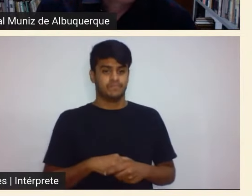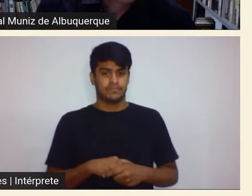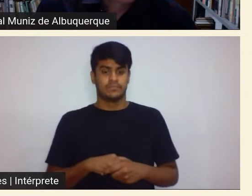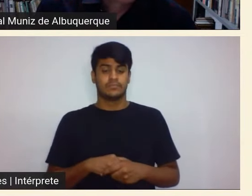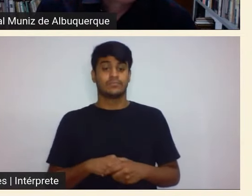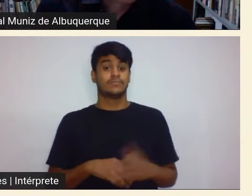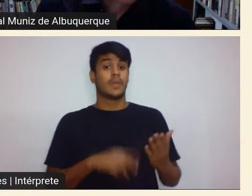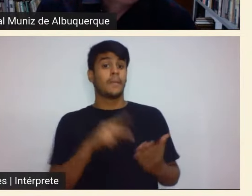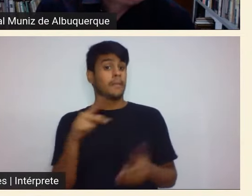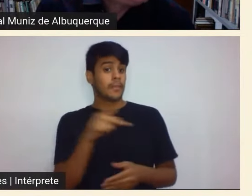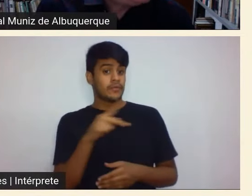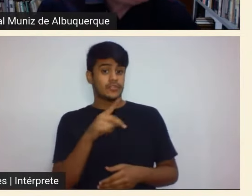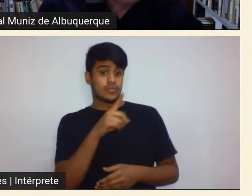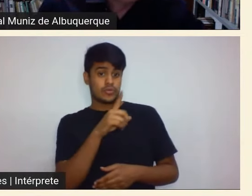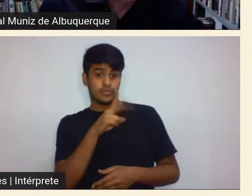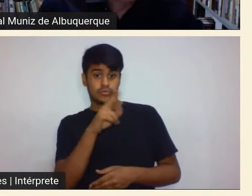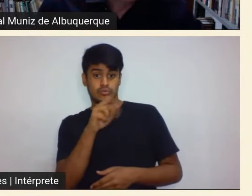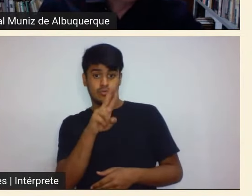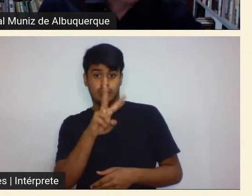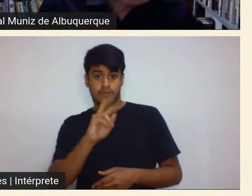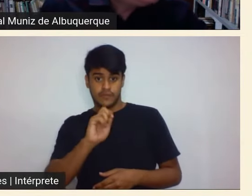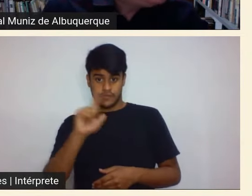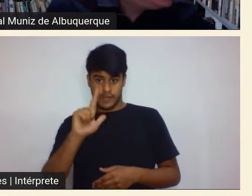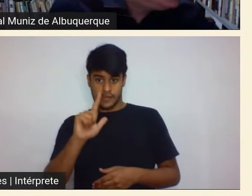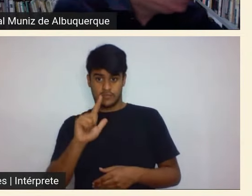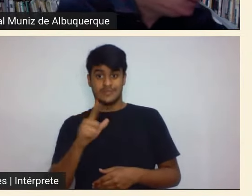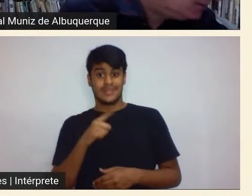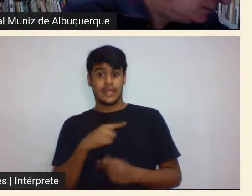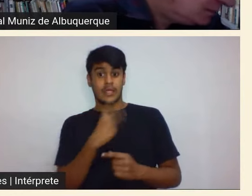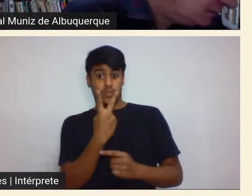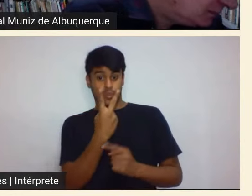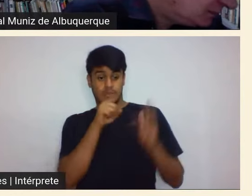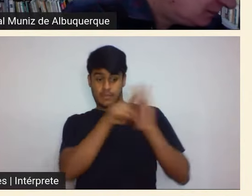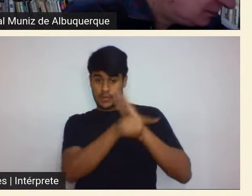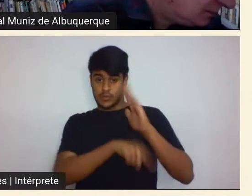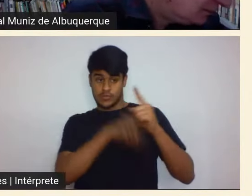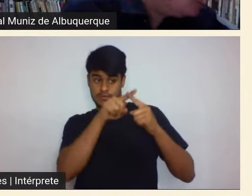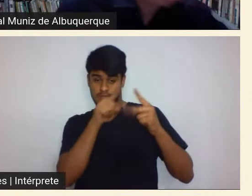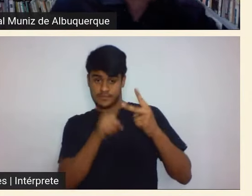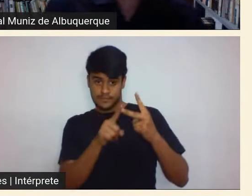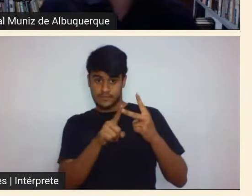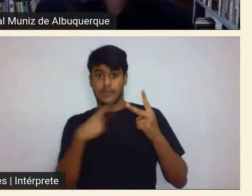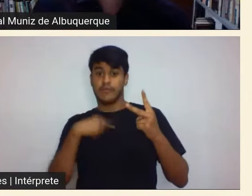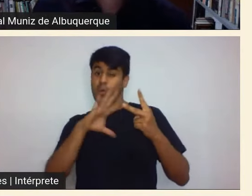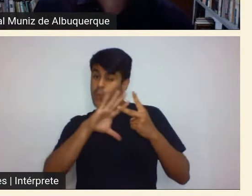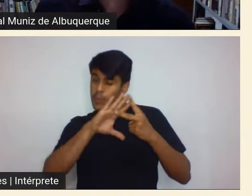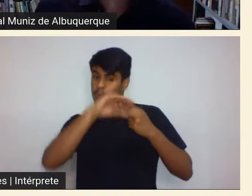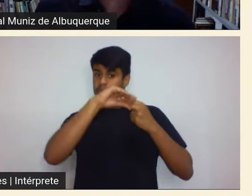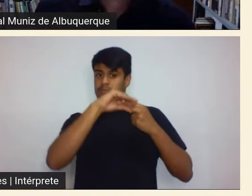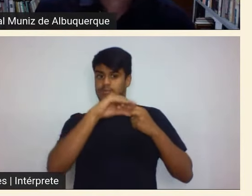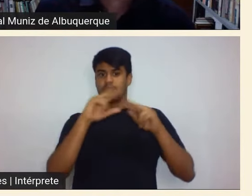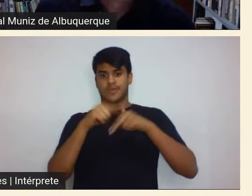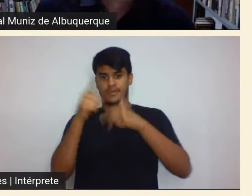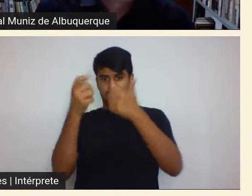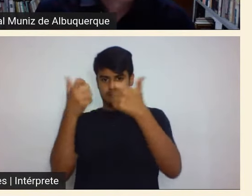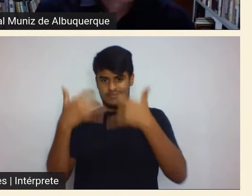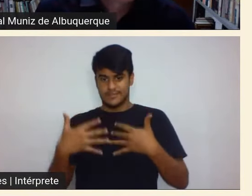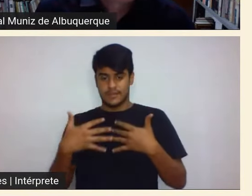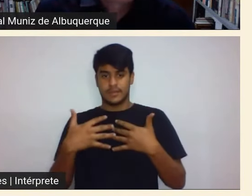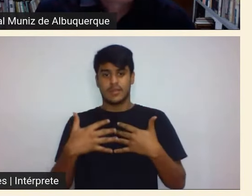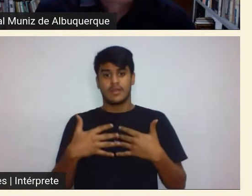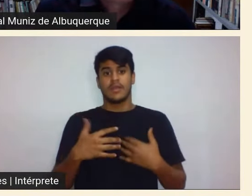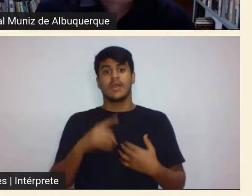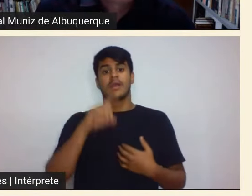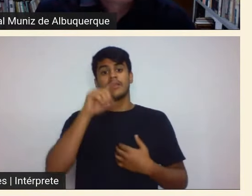Professor Durval, se você me permite, eu vou agrupar duas perguntas que chegaram a partir da sua fala, e aí eu deixo